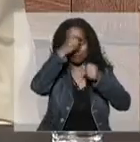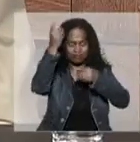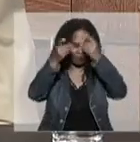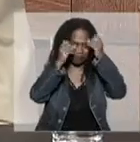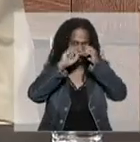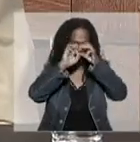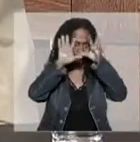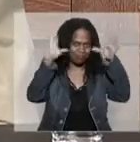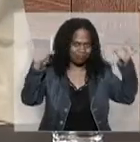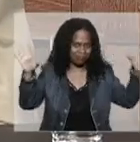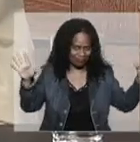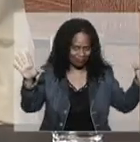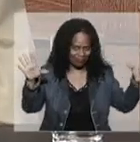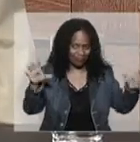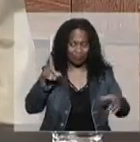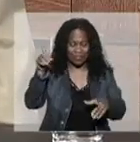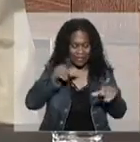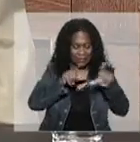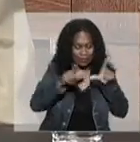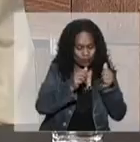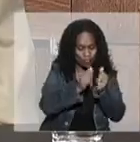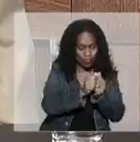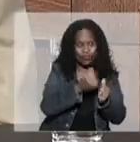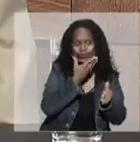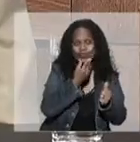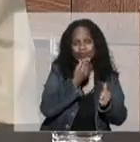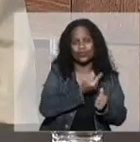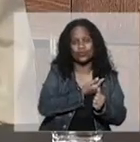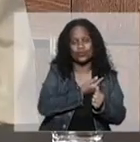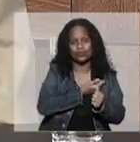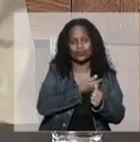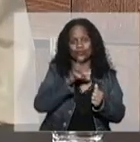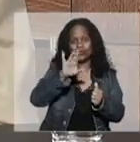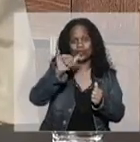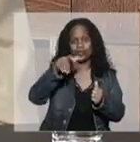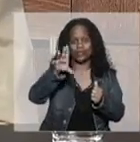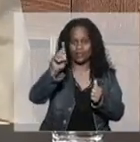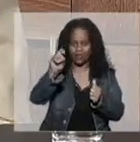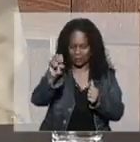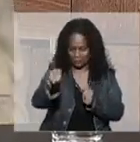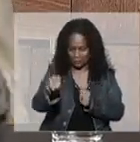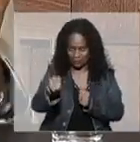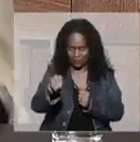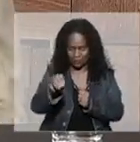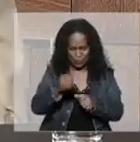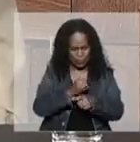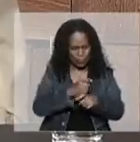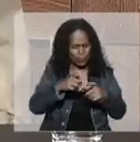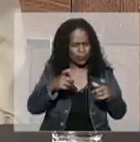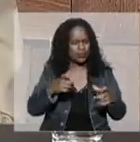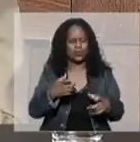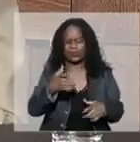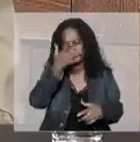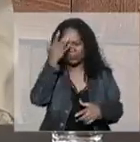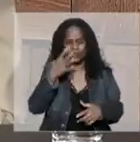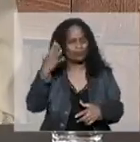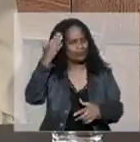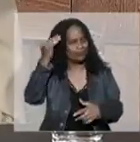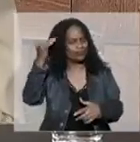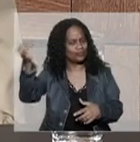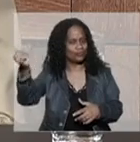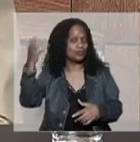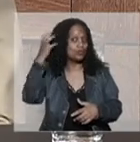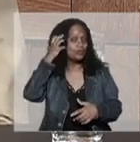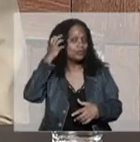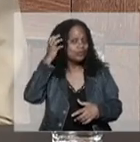quem trabalhou comigo lá e depois veio para o Rio foi Luiz Carlos Silva. Sim. Que depois foi para a Globo, né? Foi um grande locutor, porque agora ele saiu, ficou mais